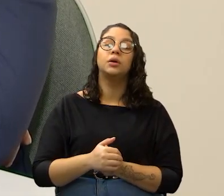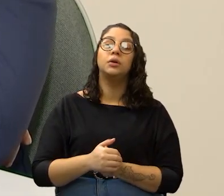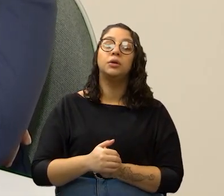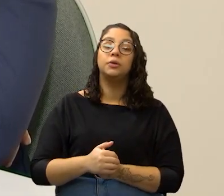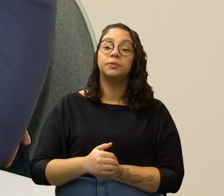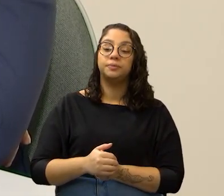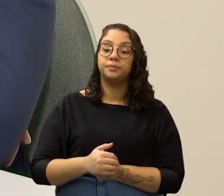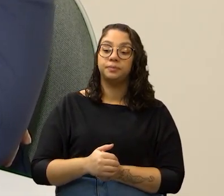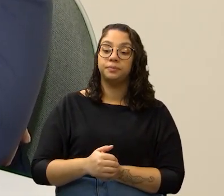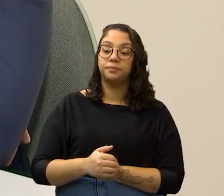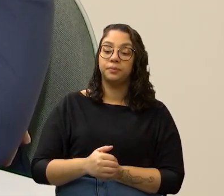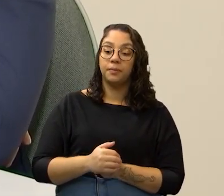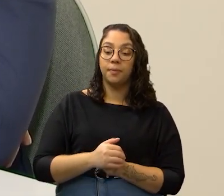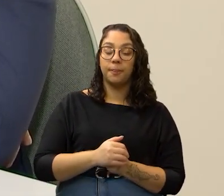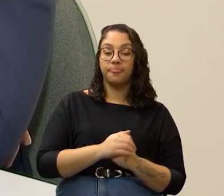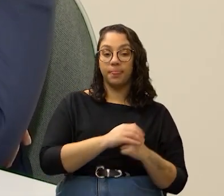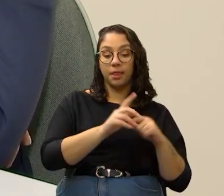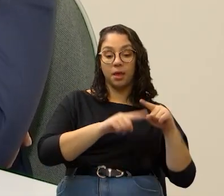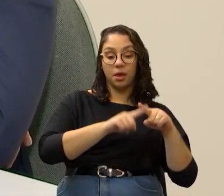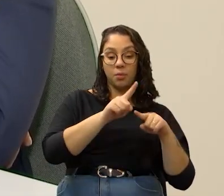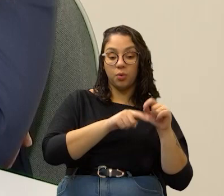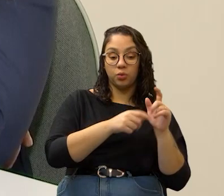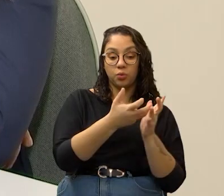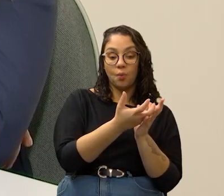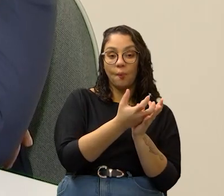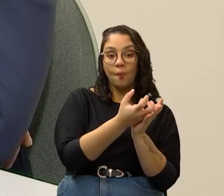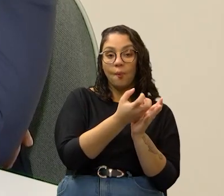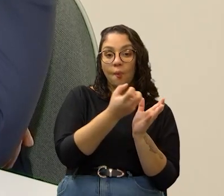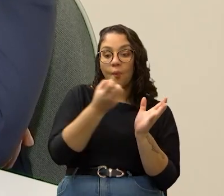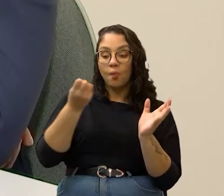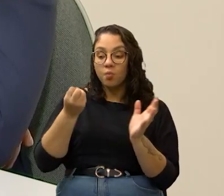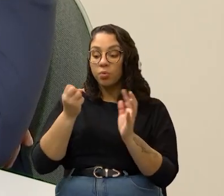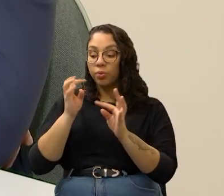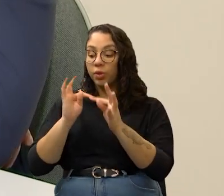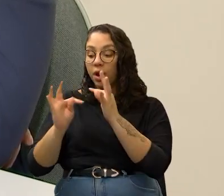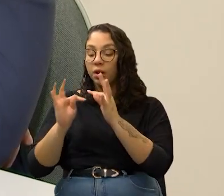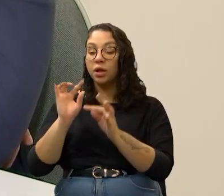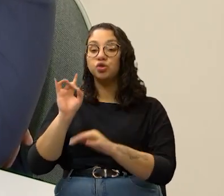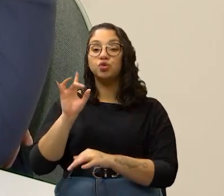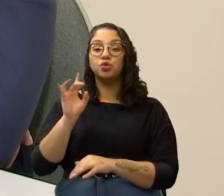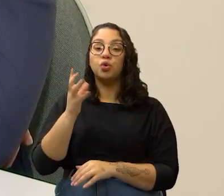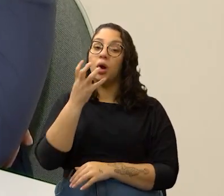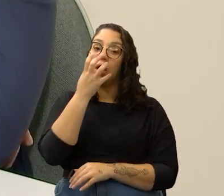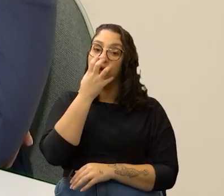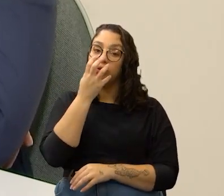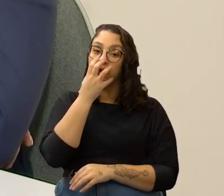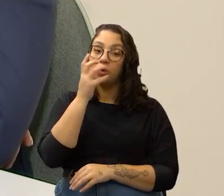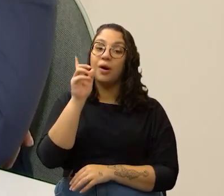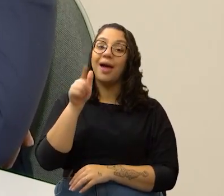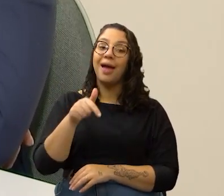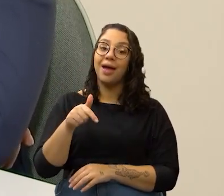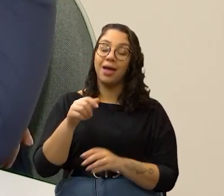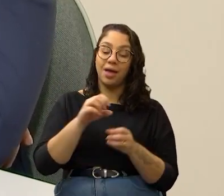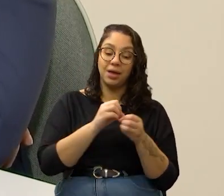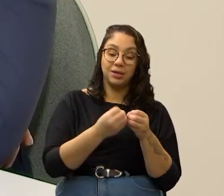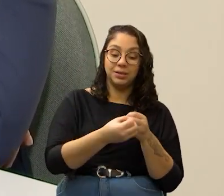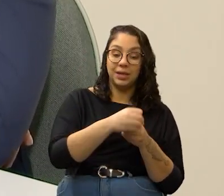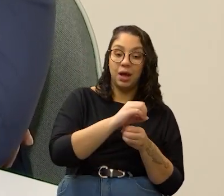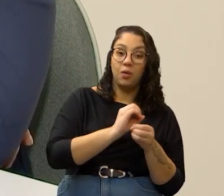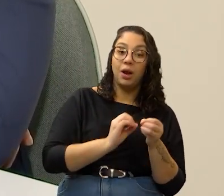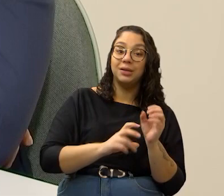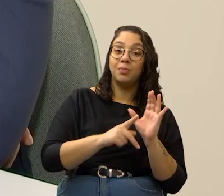O produto NeoStem é um produto que vai tratar apenas cães. Então, são células de